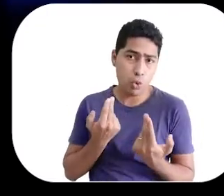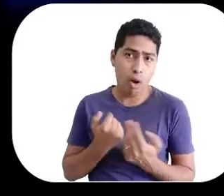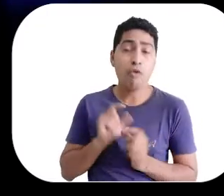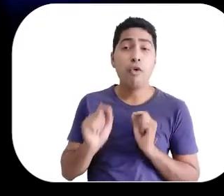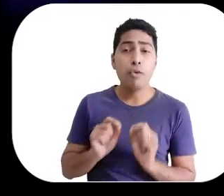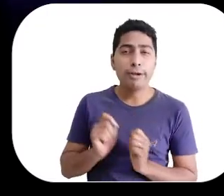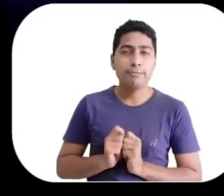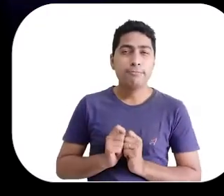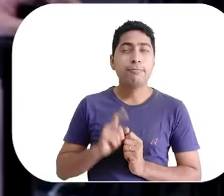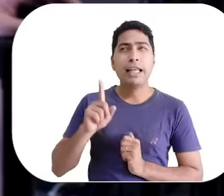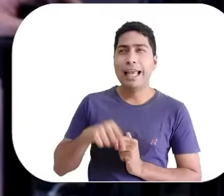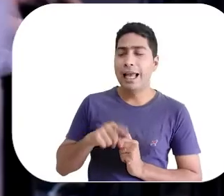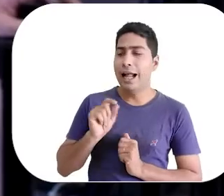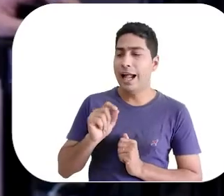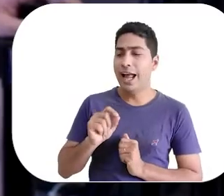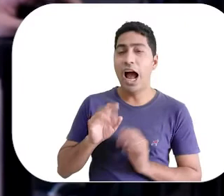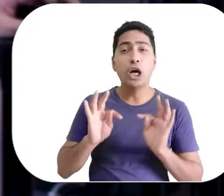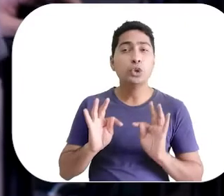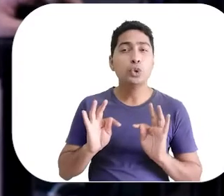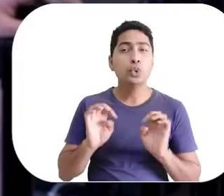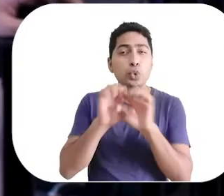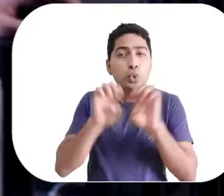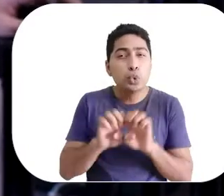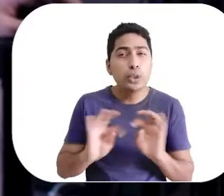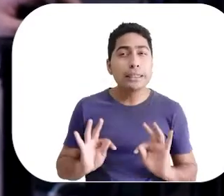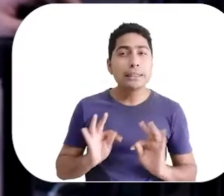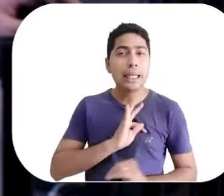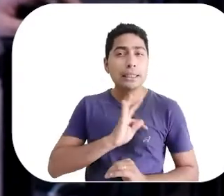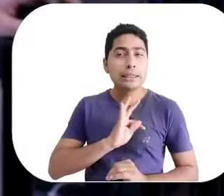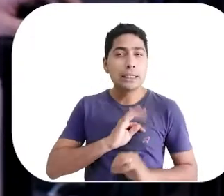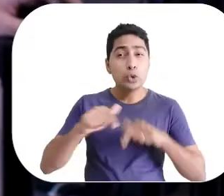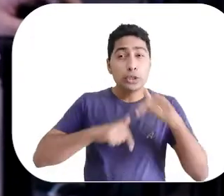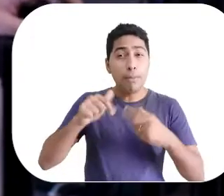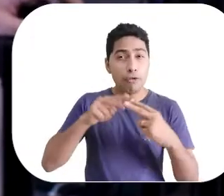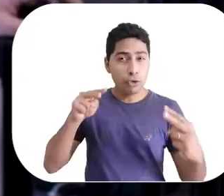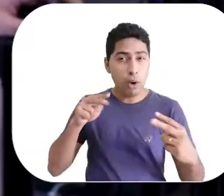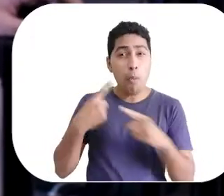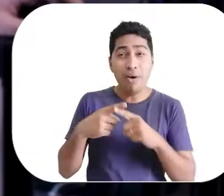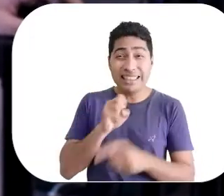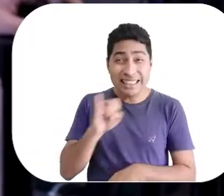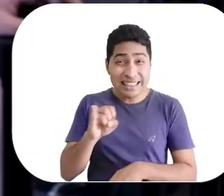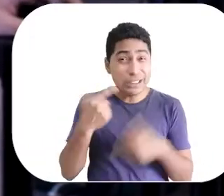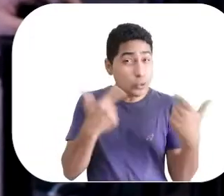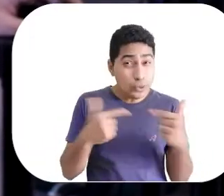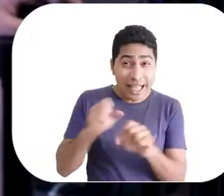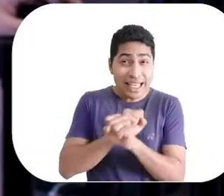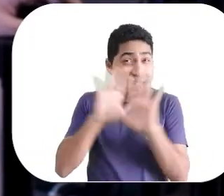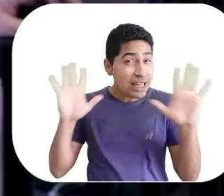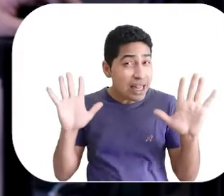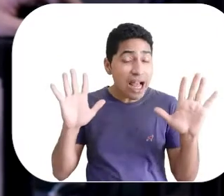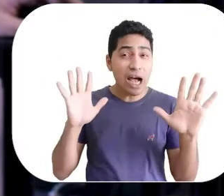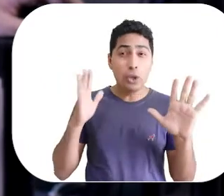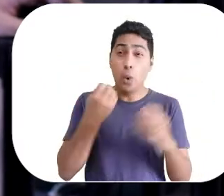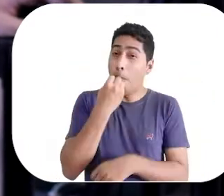é a estrutura técnica do trabalho virtual. Porque se isso não tiver muito, muito claro,